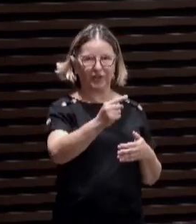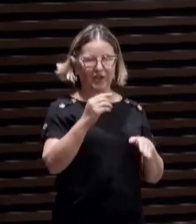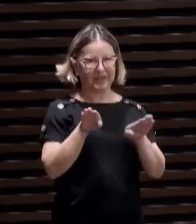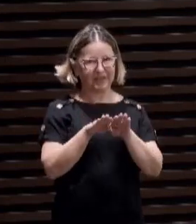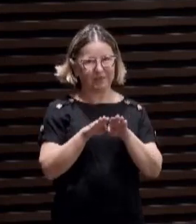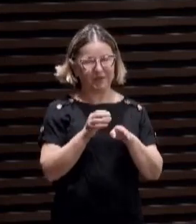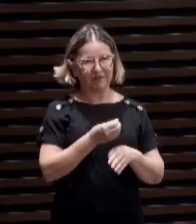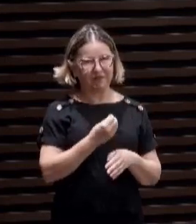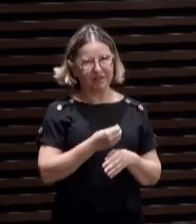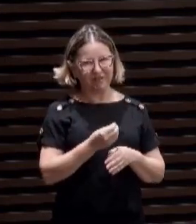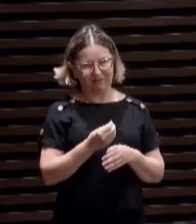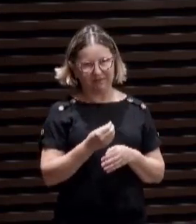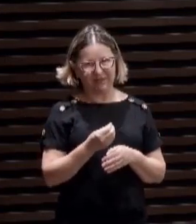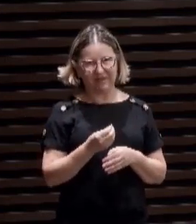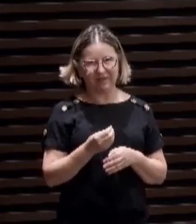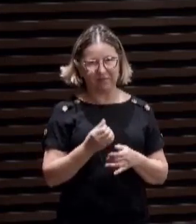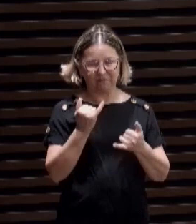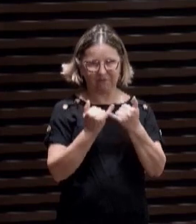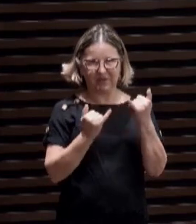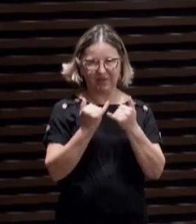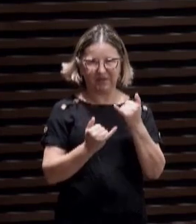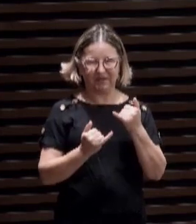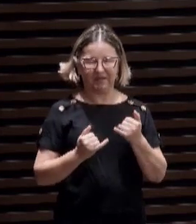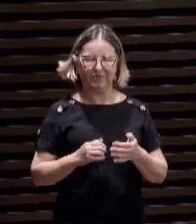que não difere muito daquela realidade.